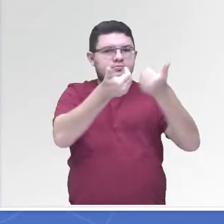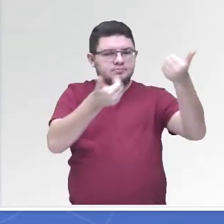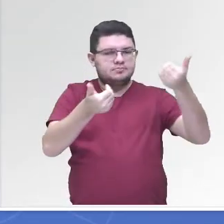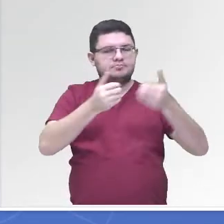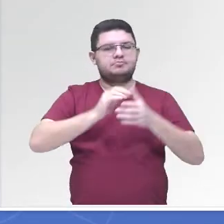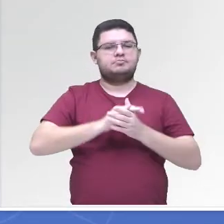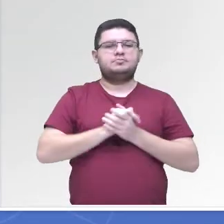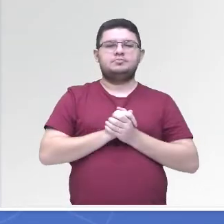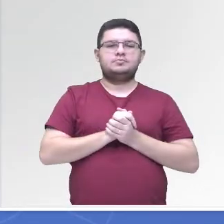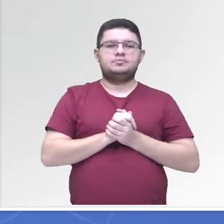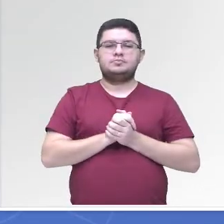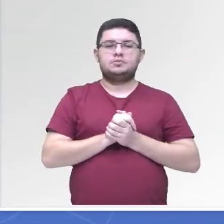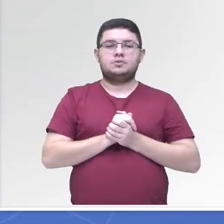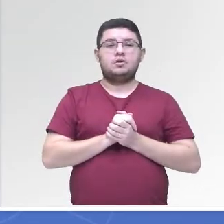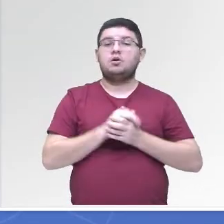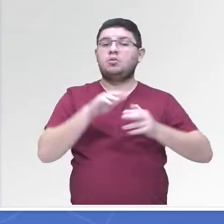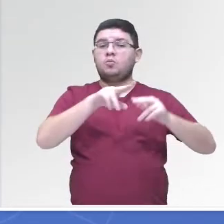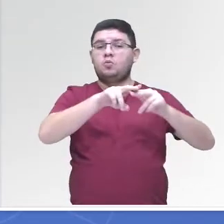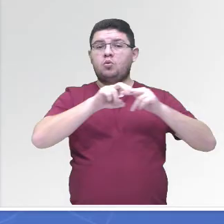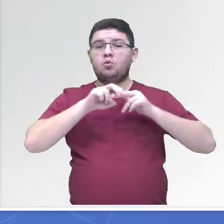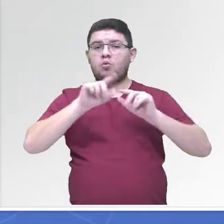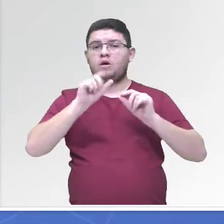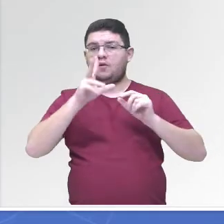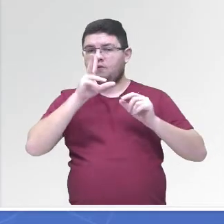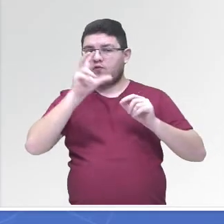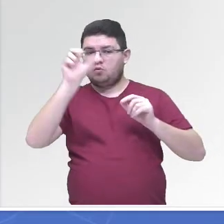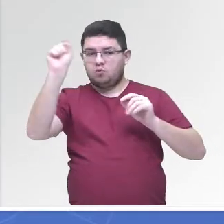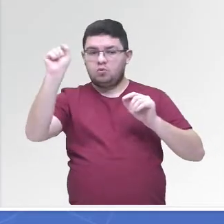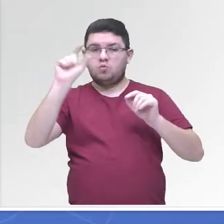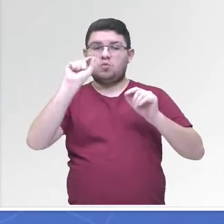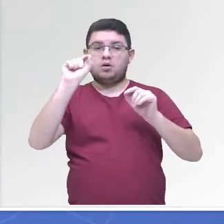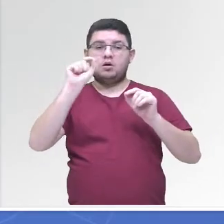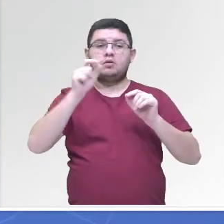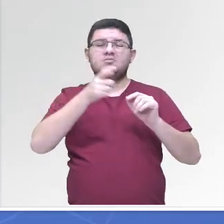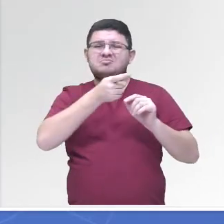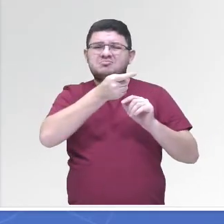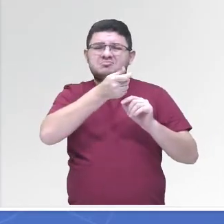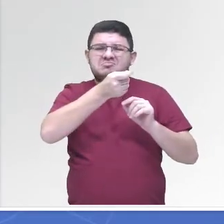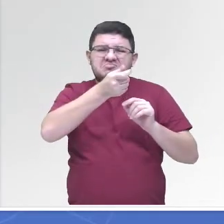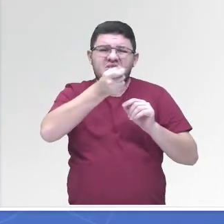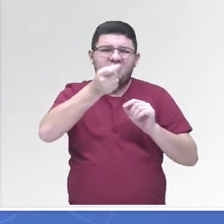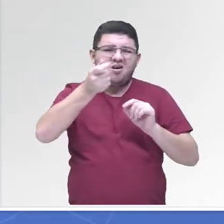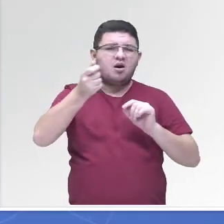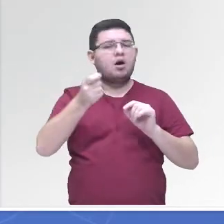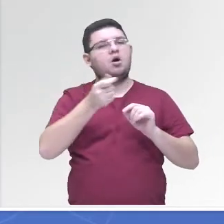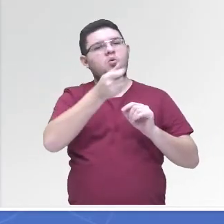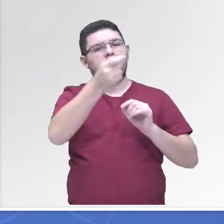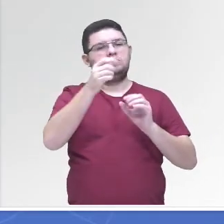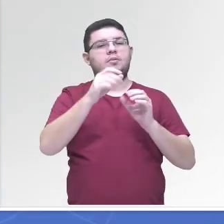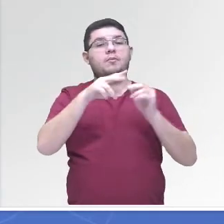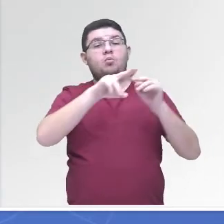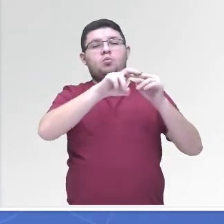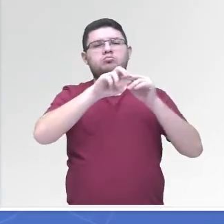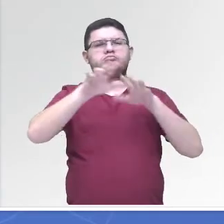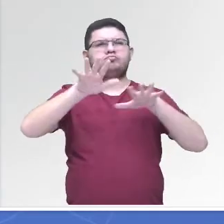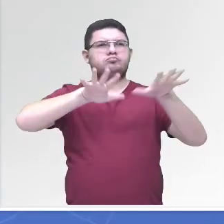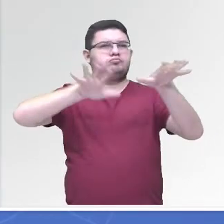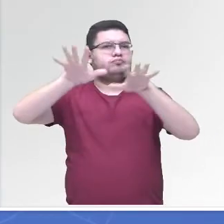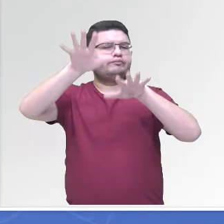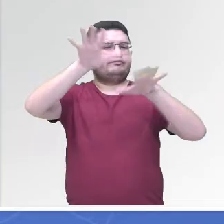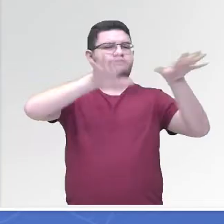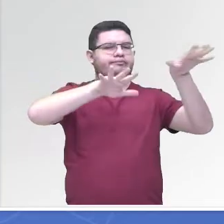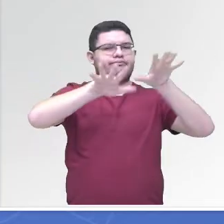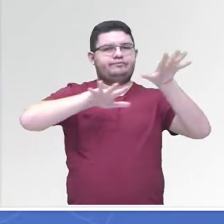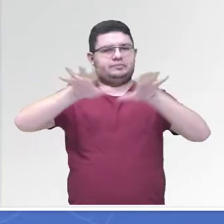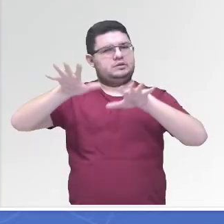moléculas, pois as forças de coesão são pouco intensas nesse estado, tá? Então,